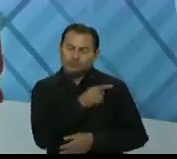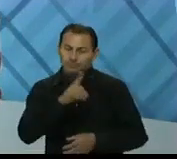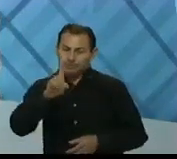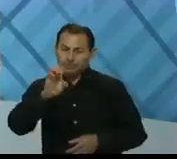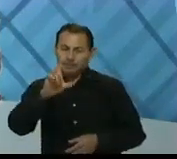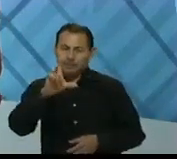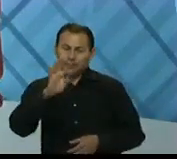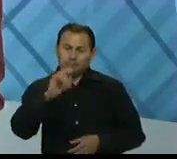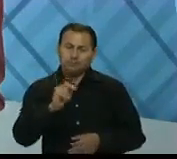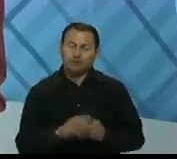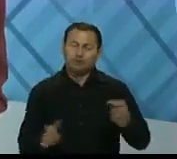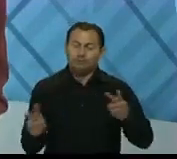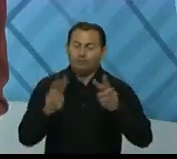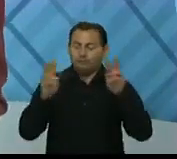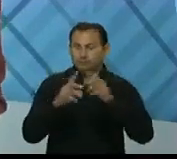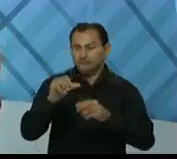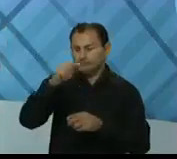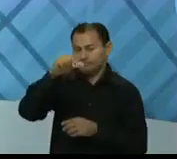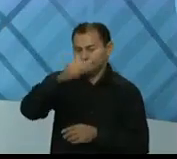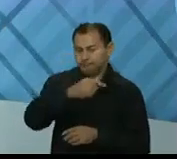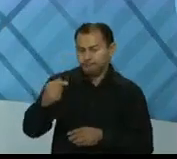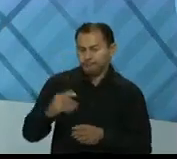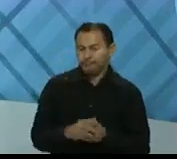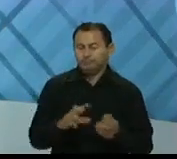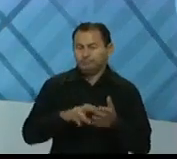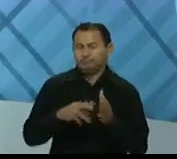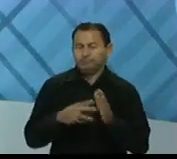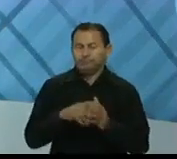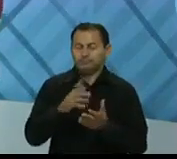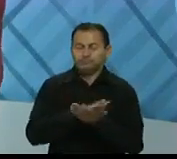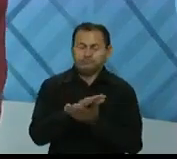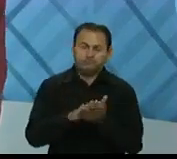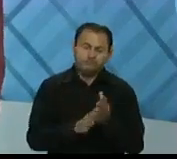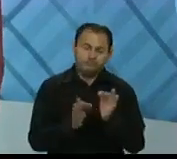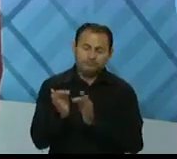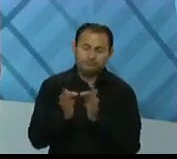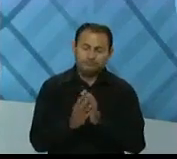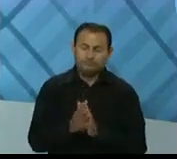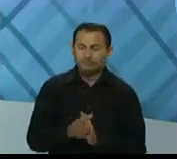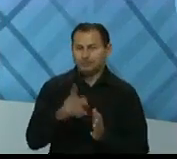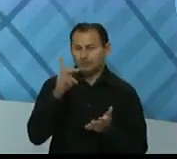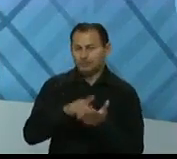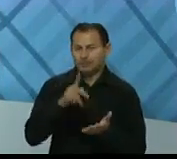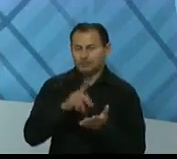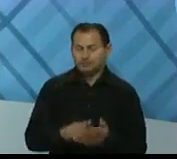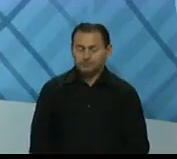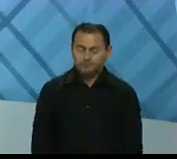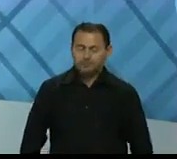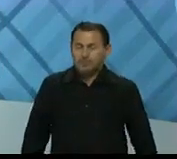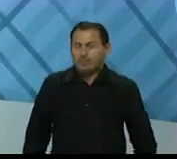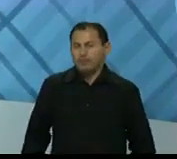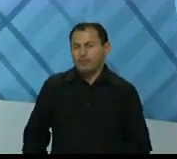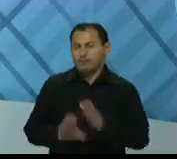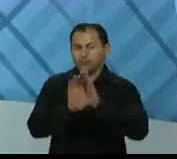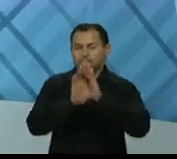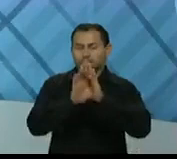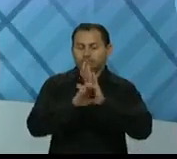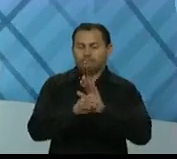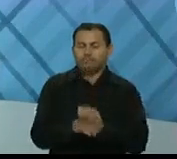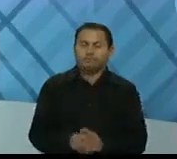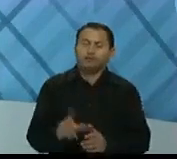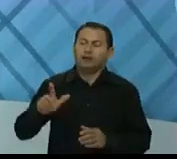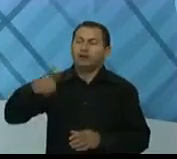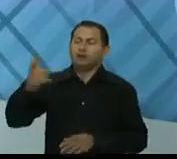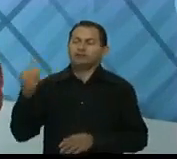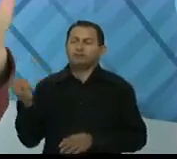delta, o valor dele negativo, quer dizer então que não teremos soluções reais. A partir desses conceitos, há um